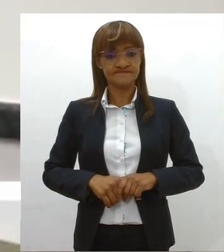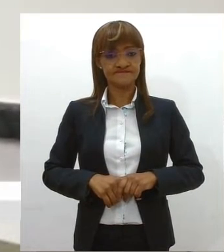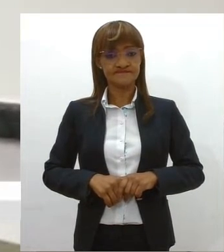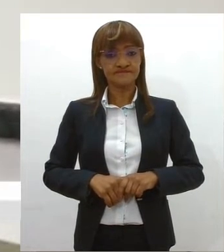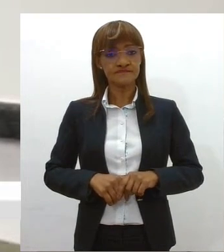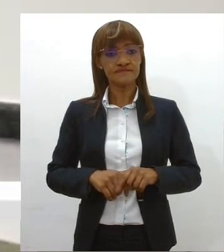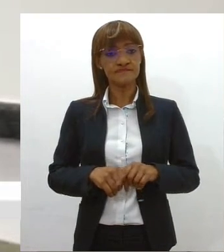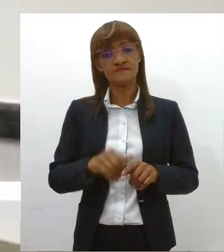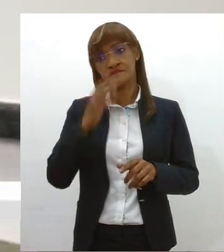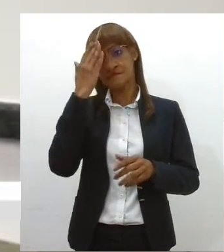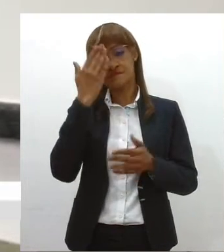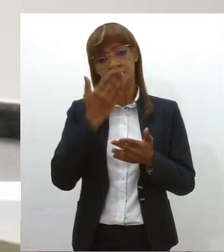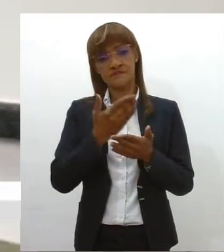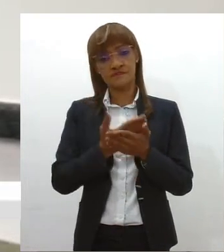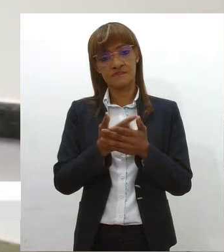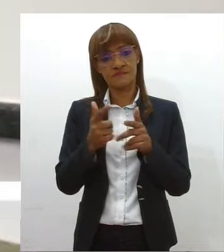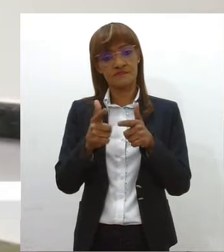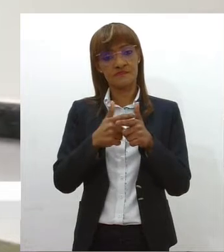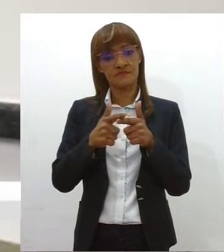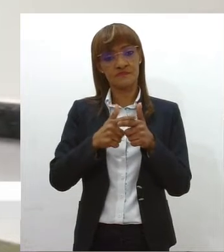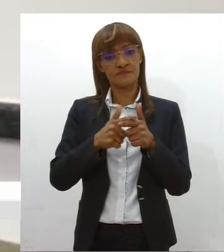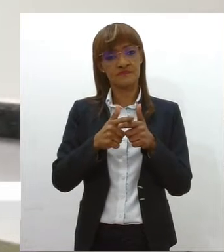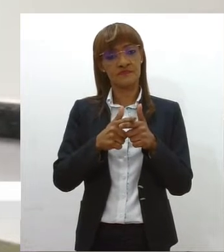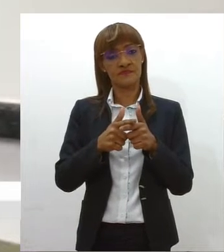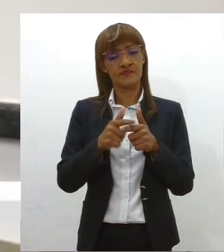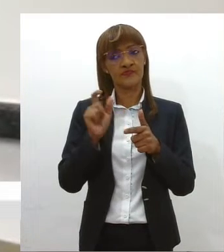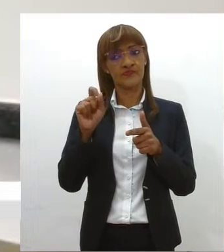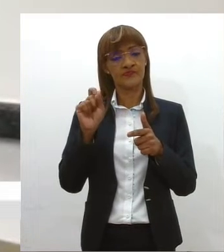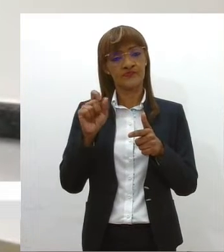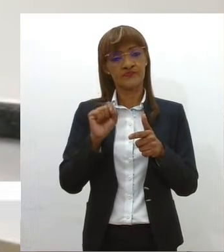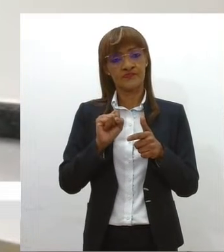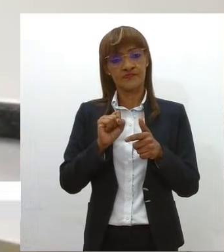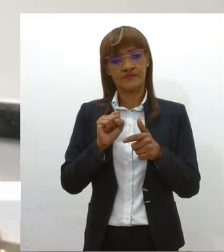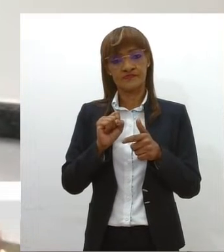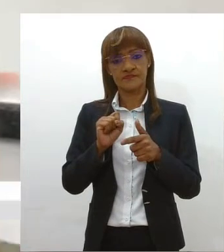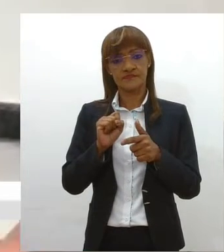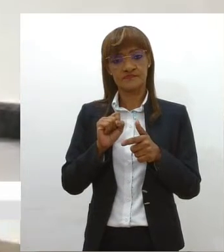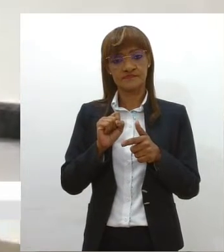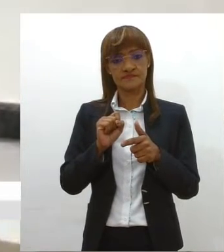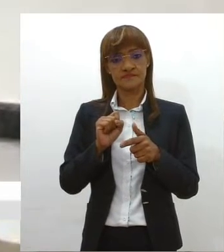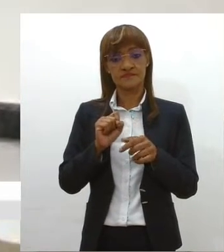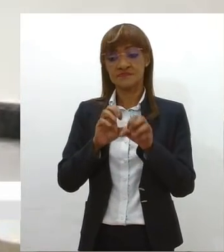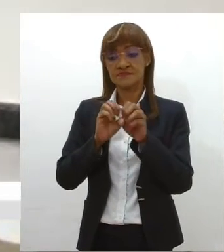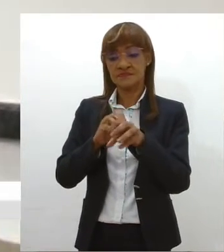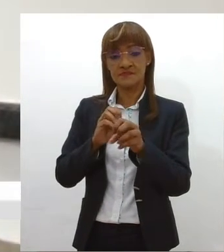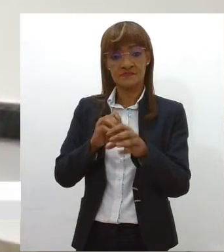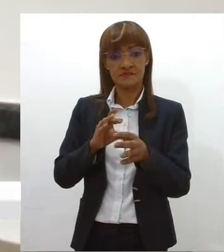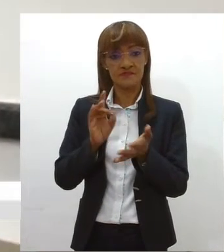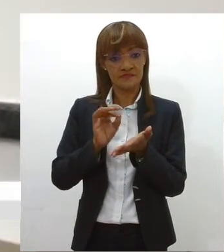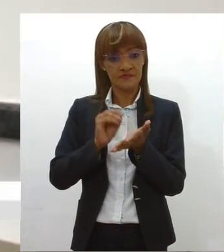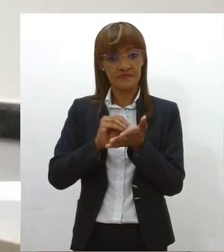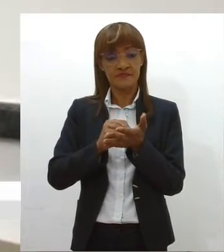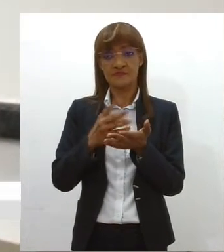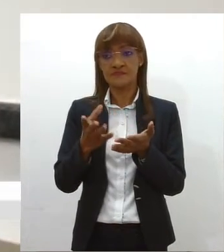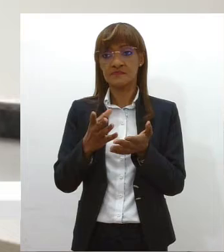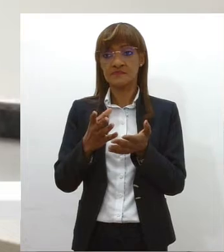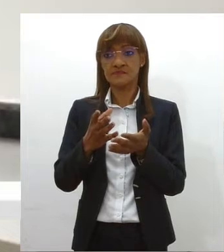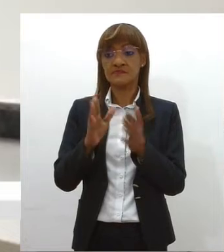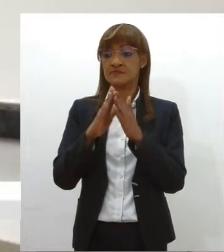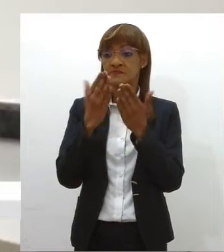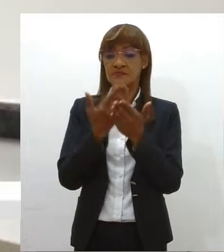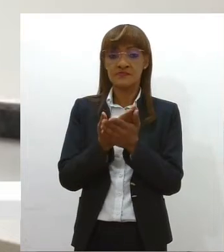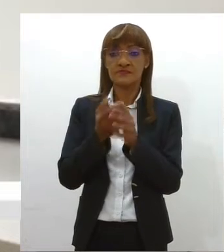acredito que o problema maior está sendo falta de educação sexual mesmo nas escolas. Então, no momento que as